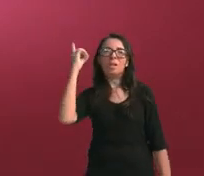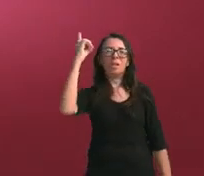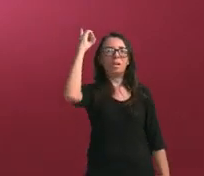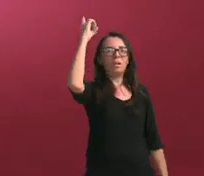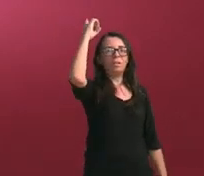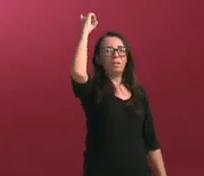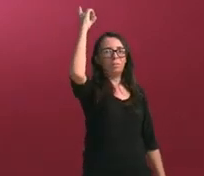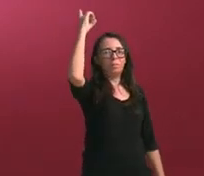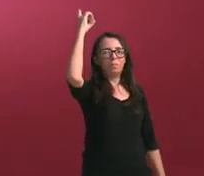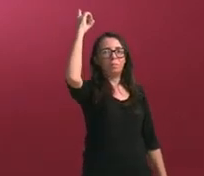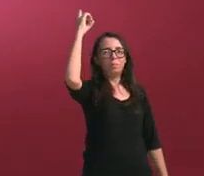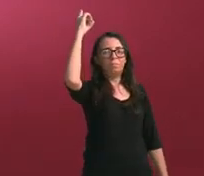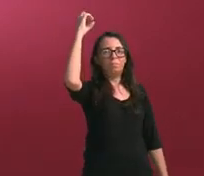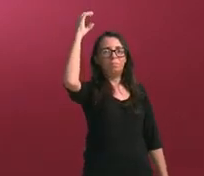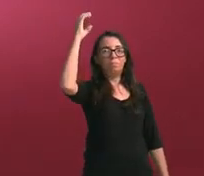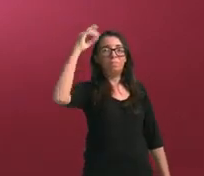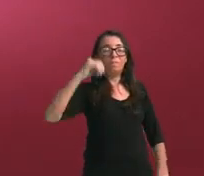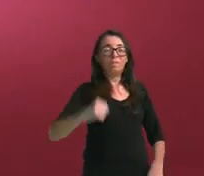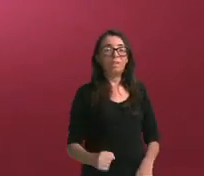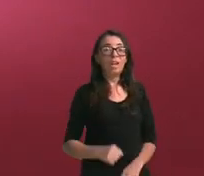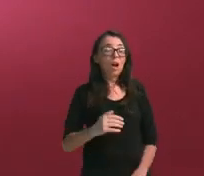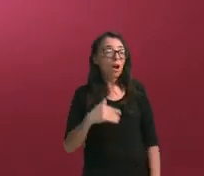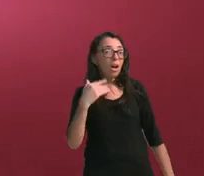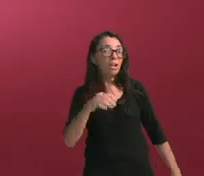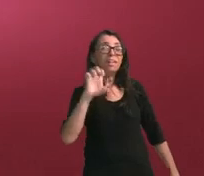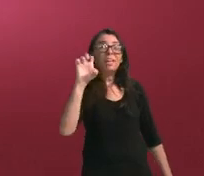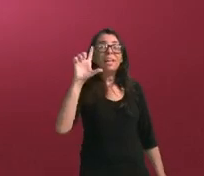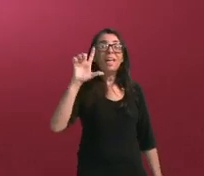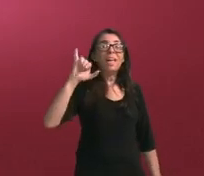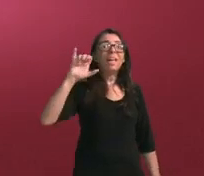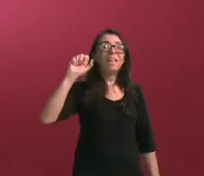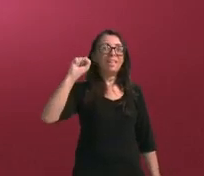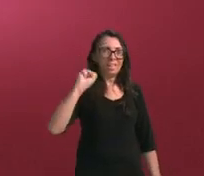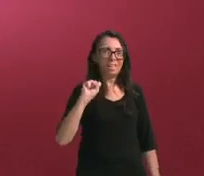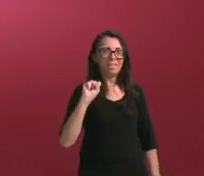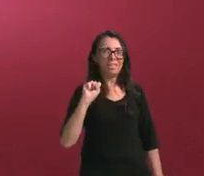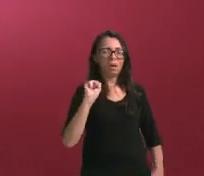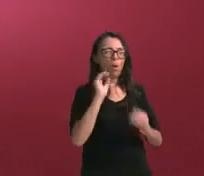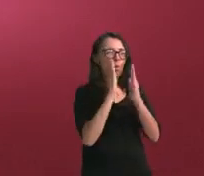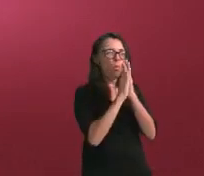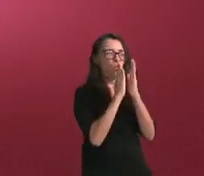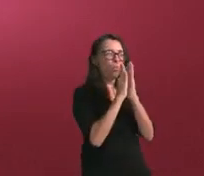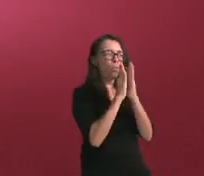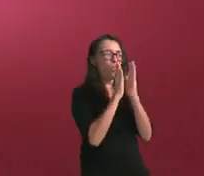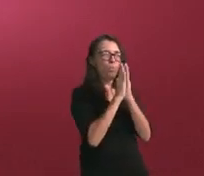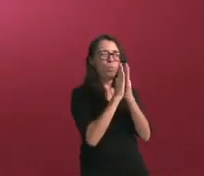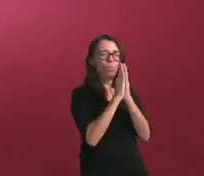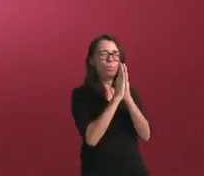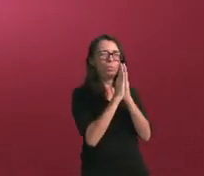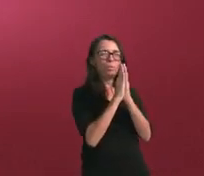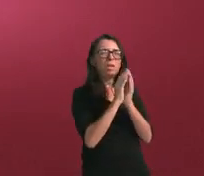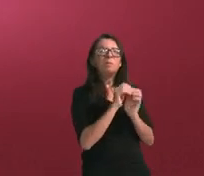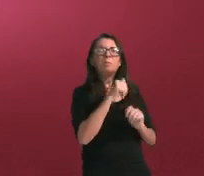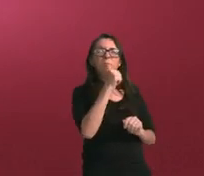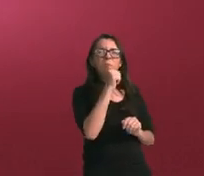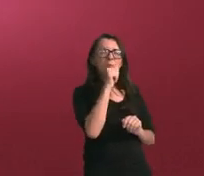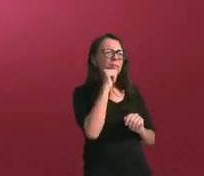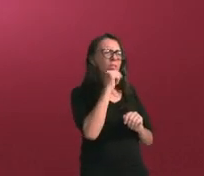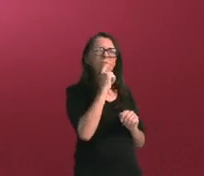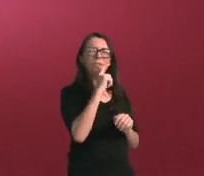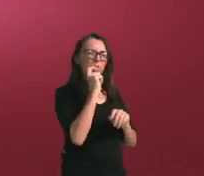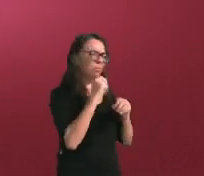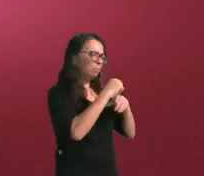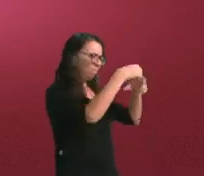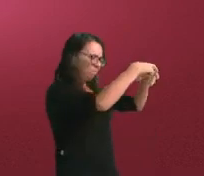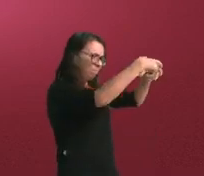o sacrifício. Esses homens de fé vieram a conhecer Deus por experiência